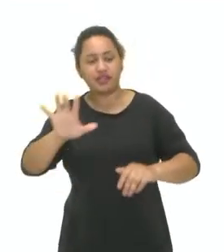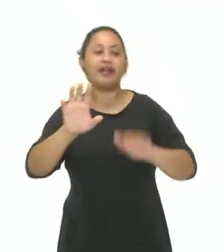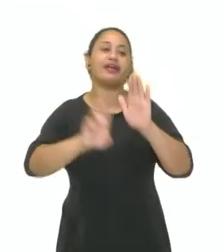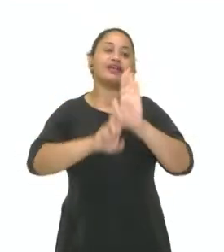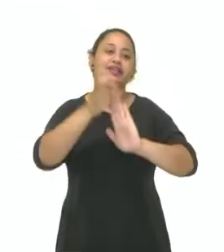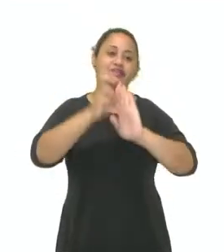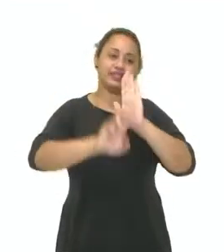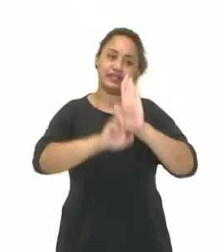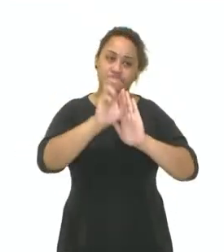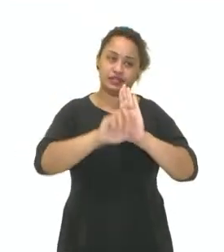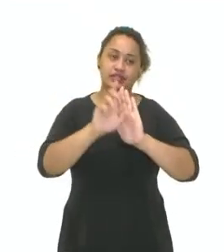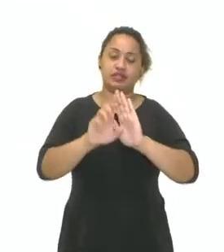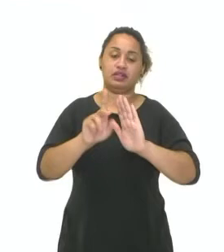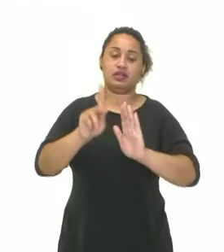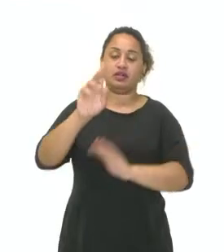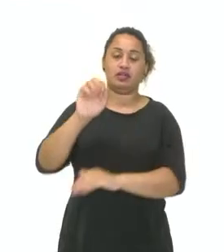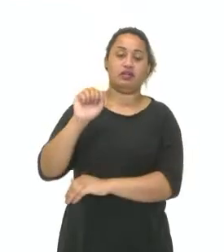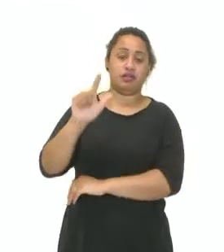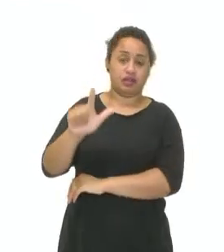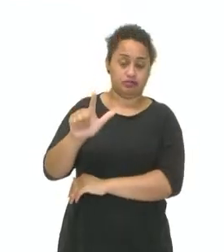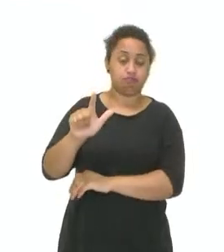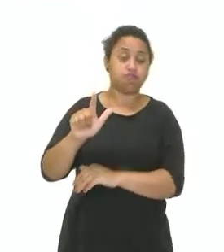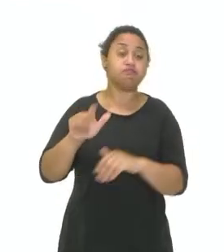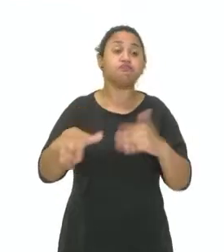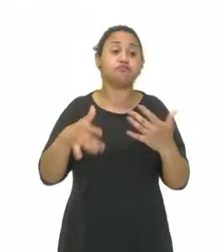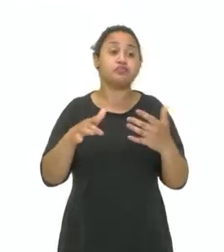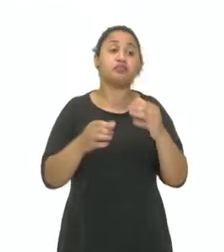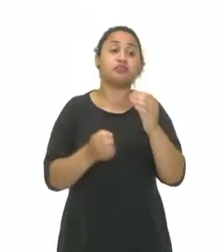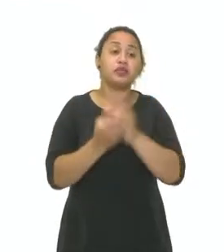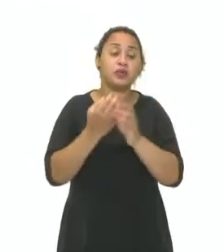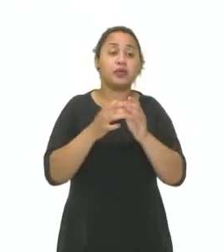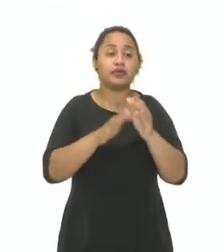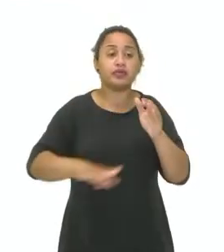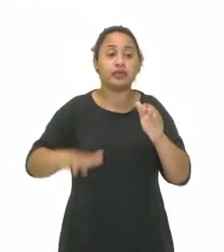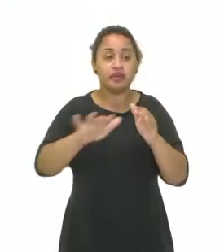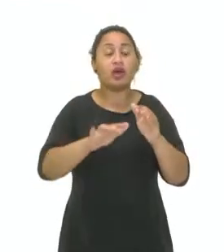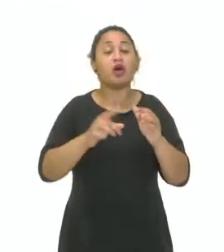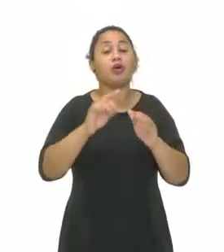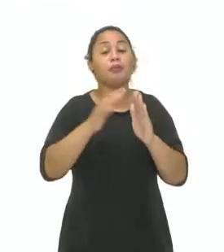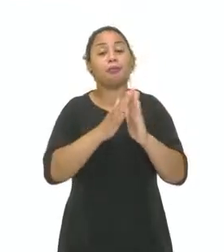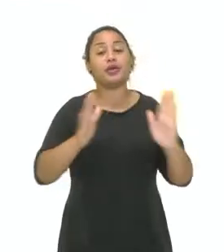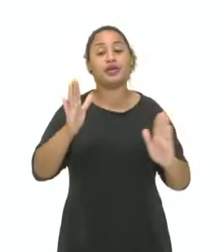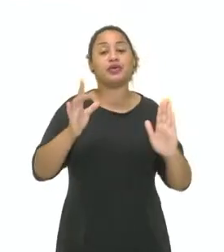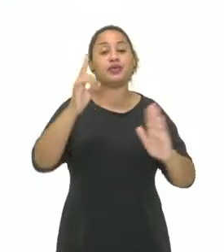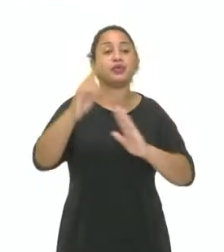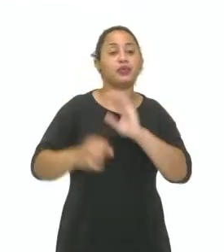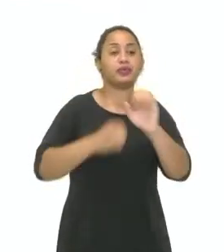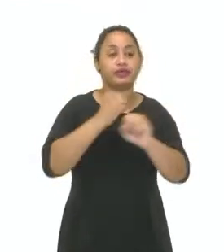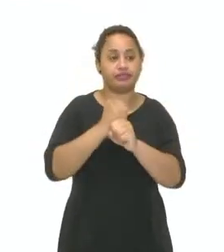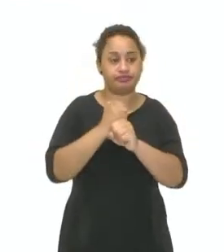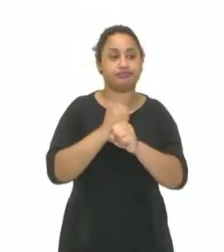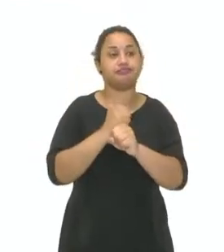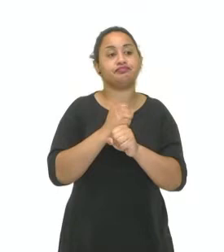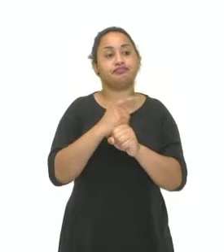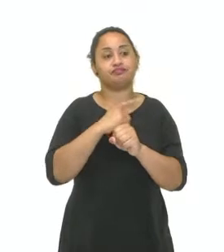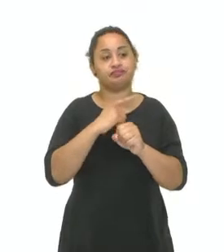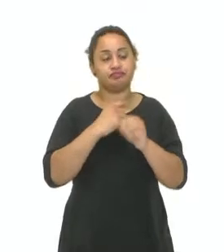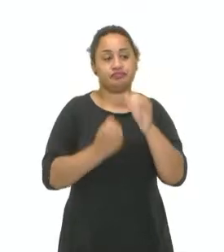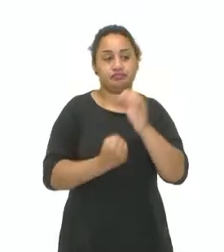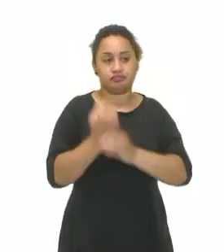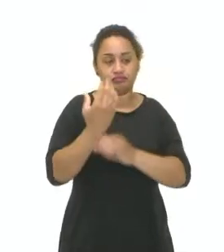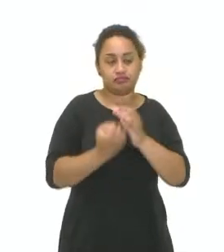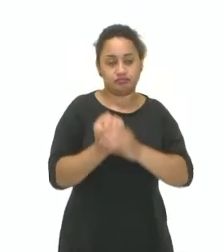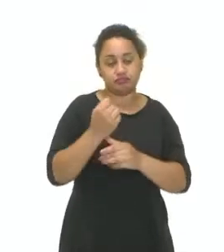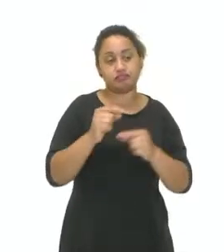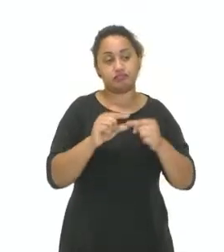Está falando em quilocalorias, produzidos por metro quadrado durante um ano, tá? Então, nós temos aqui os produtores,